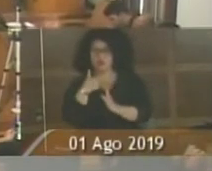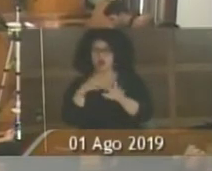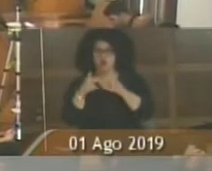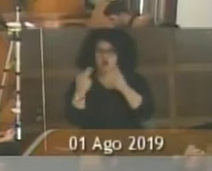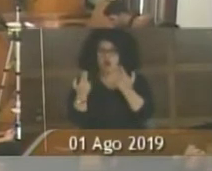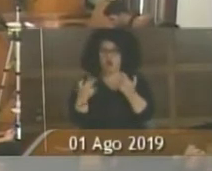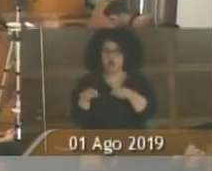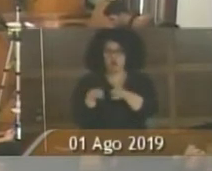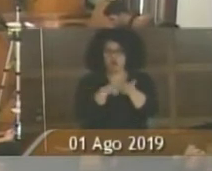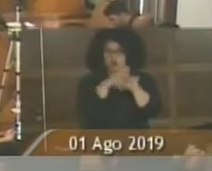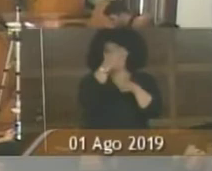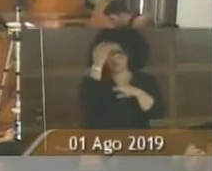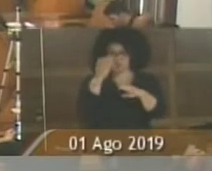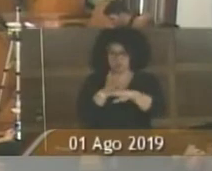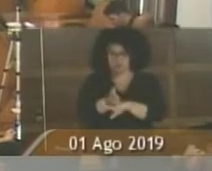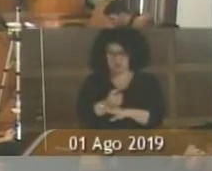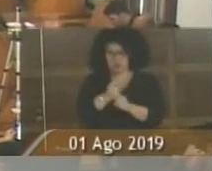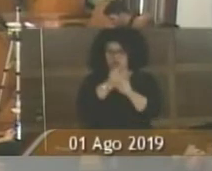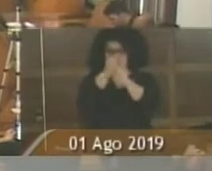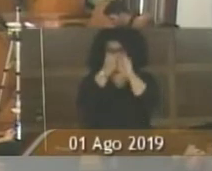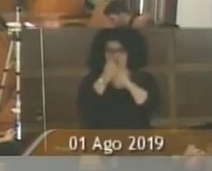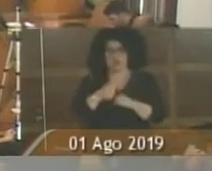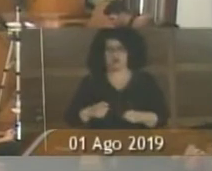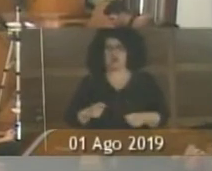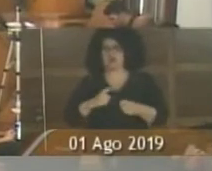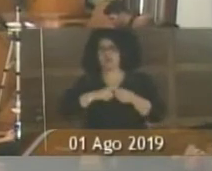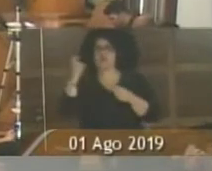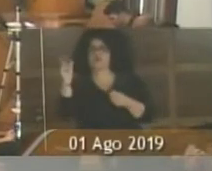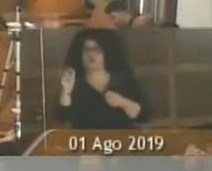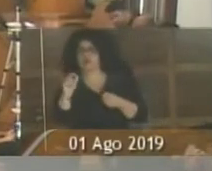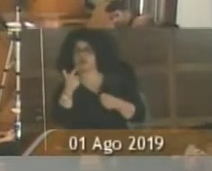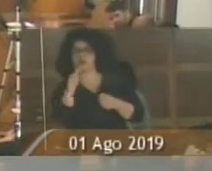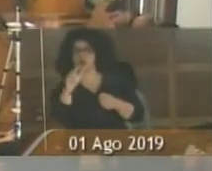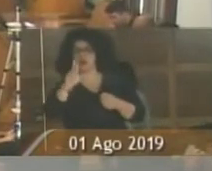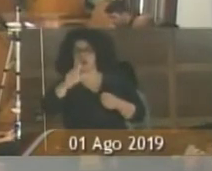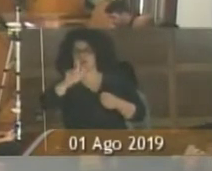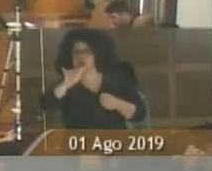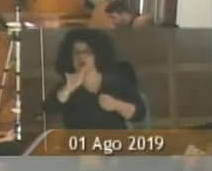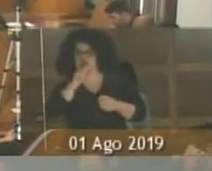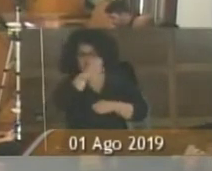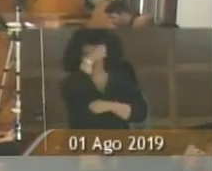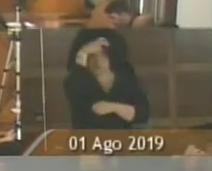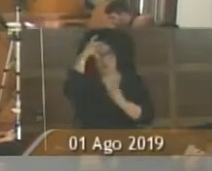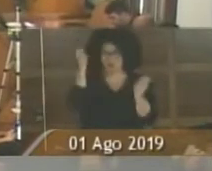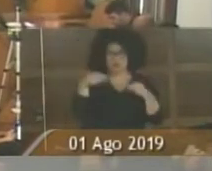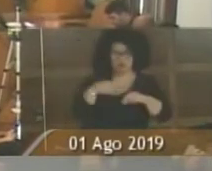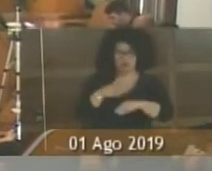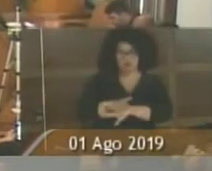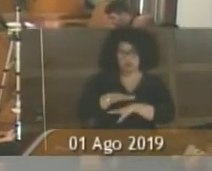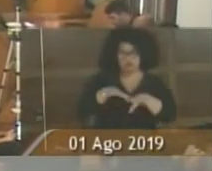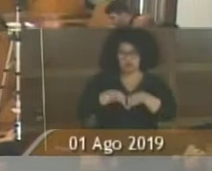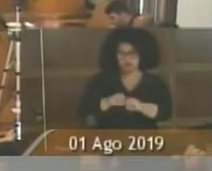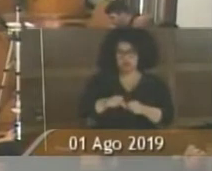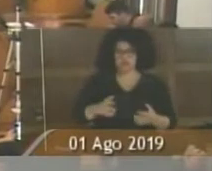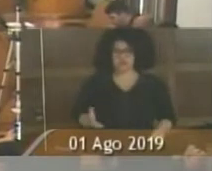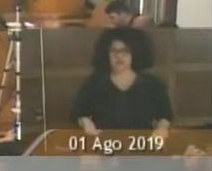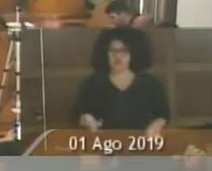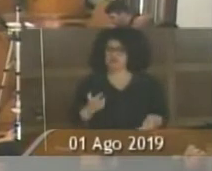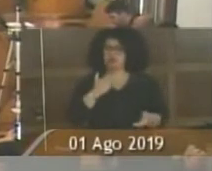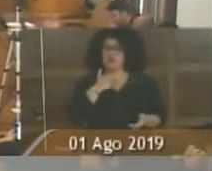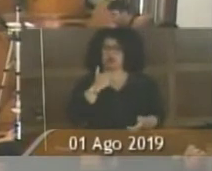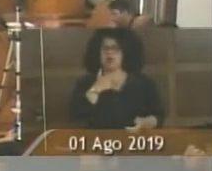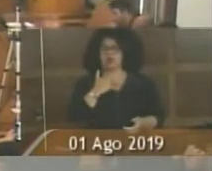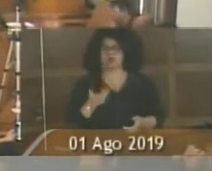E as pessoas foram para lá e construíram. Vai desapropriar o que não tem RGI? A prefeitura pode? Inclusive, estão querendo derrubar até a própria regional da